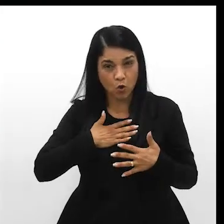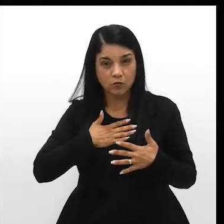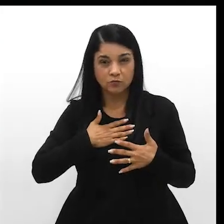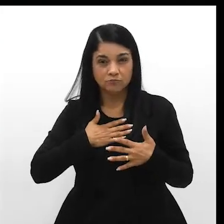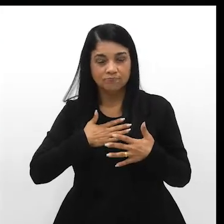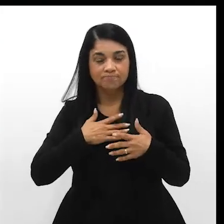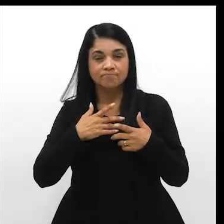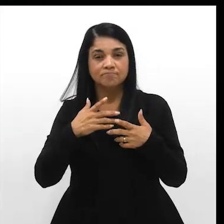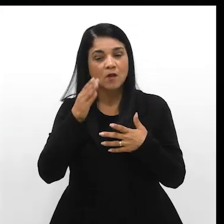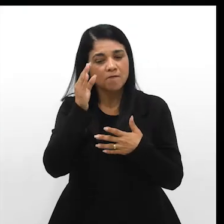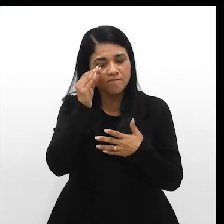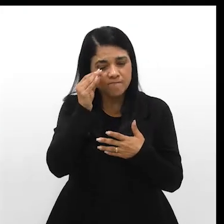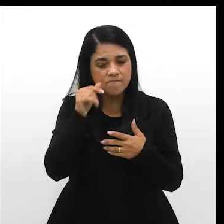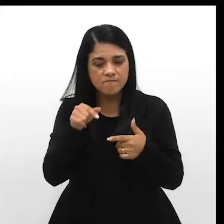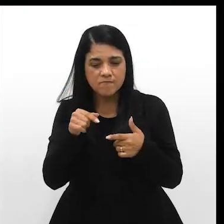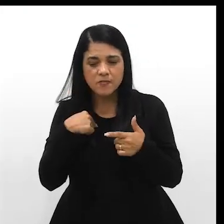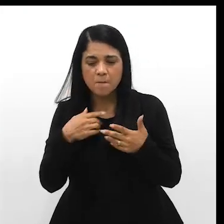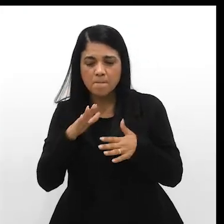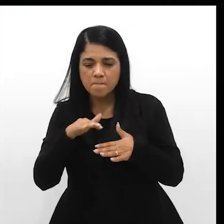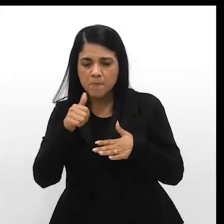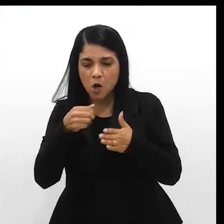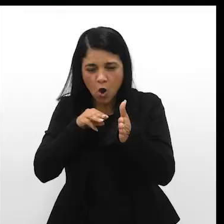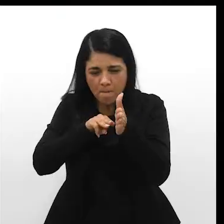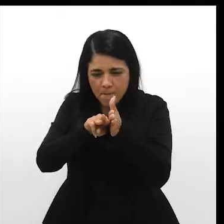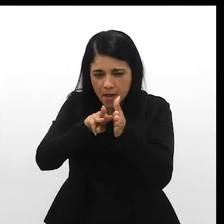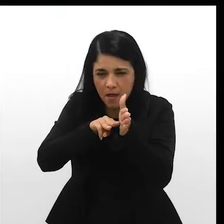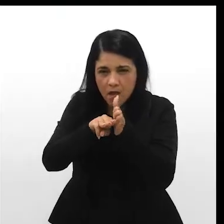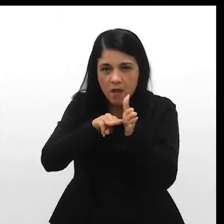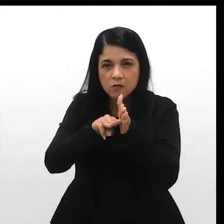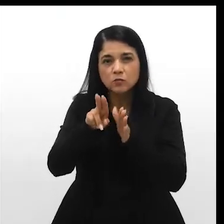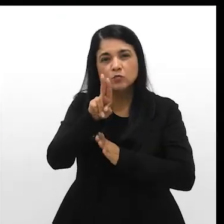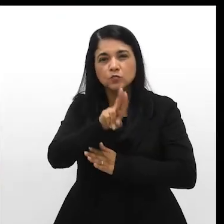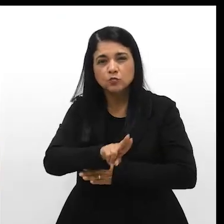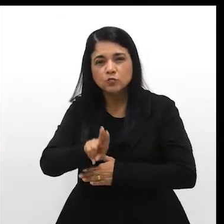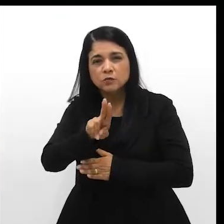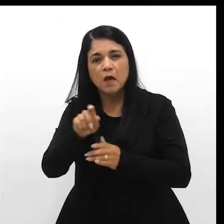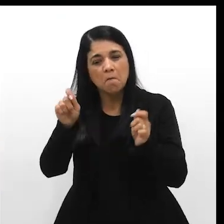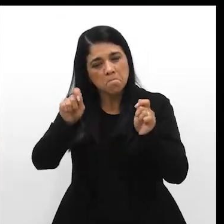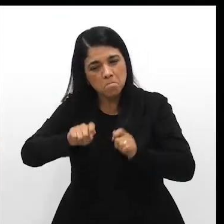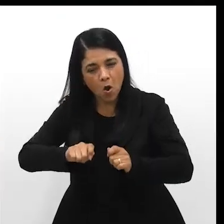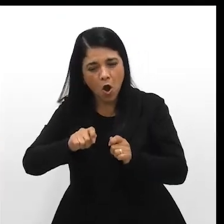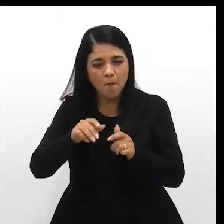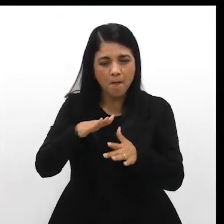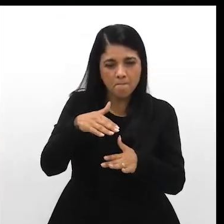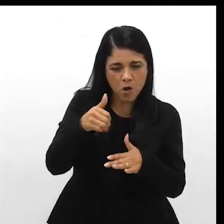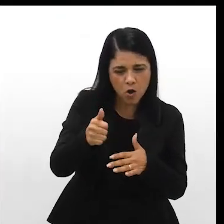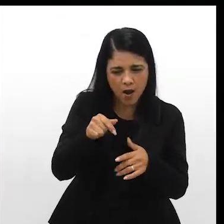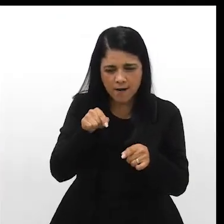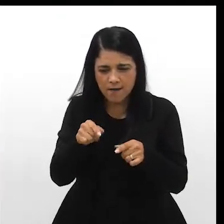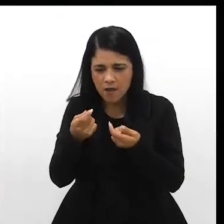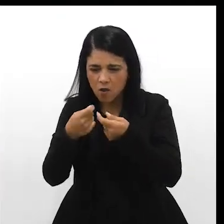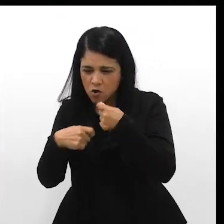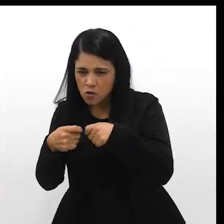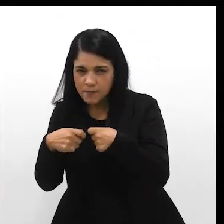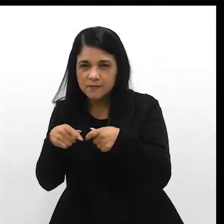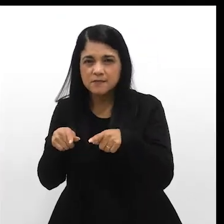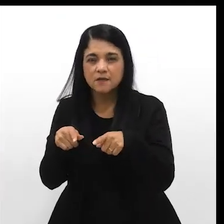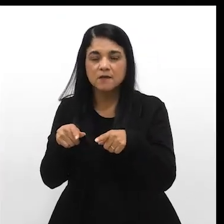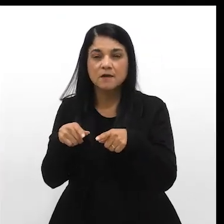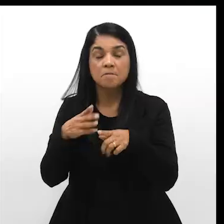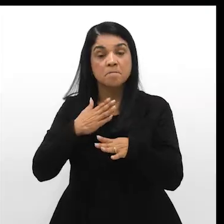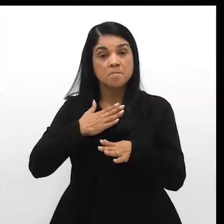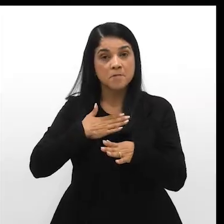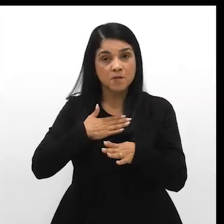essas técnicas, né? Aí eu fico vendo assim, qual o melhor método que eu posso usar para dar uma melhorada aqui, outra ali,